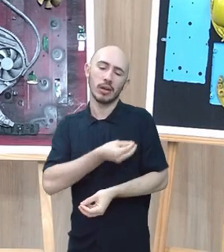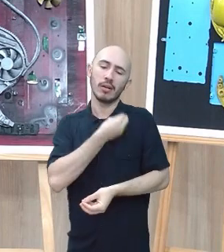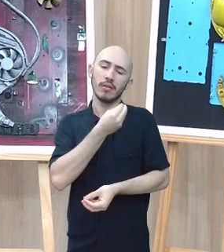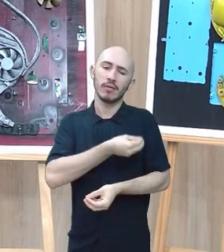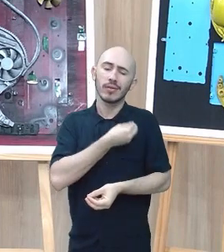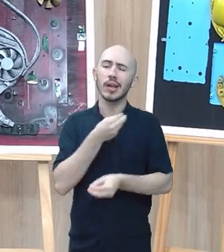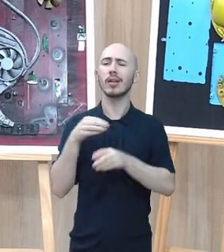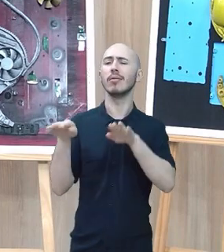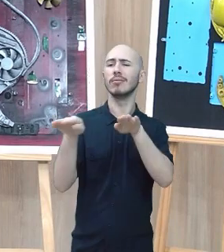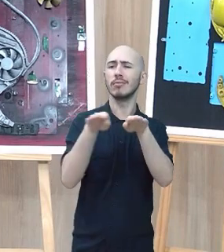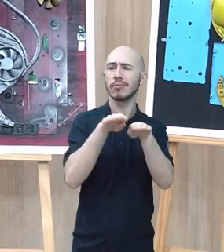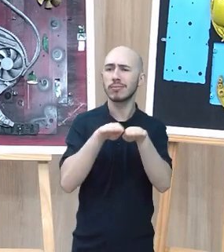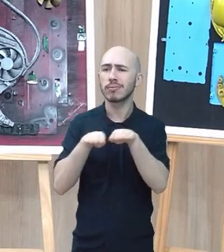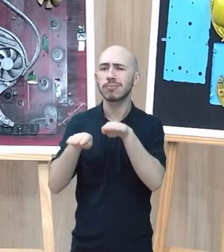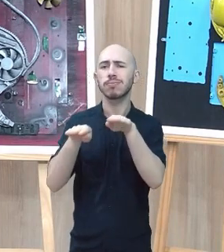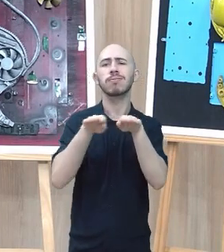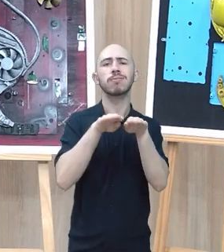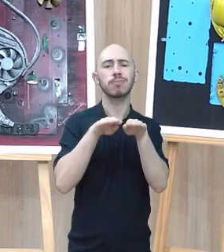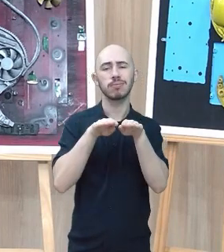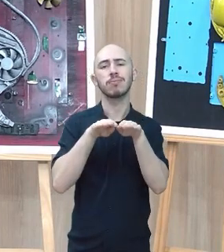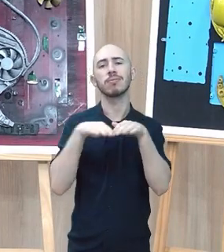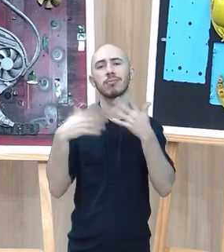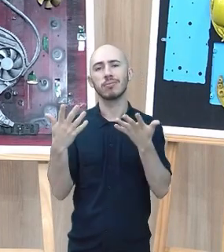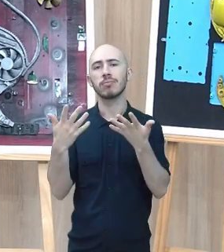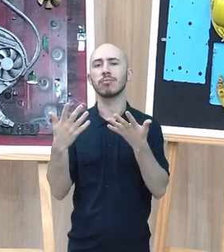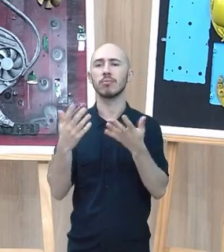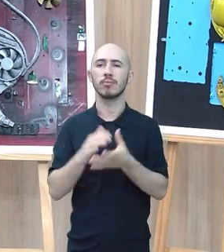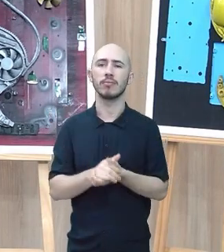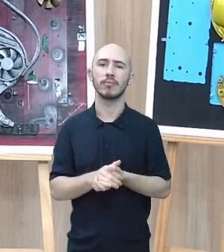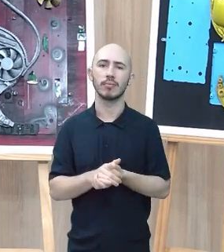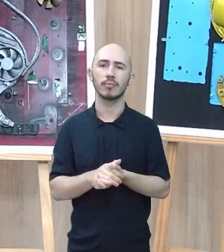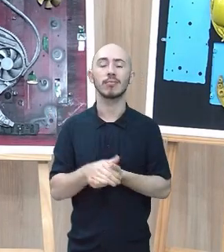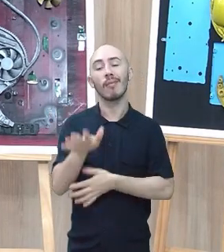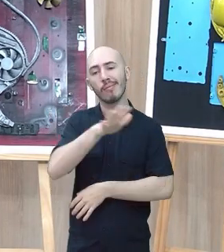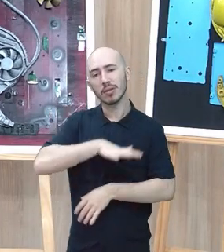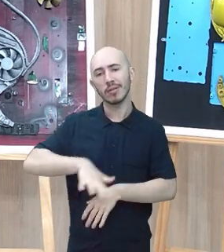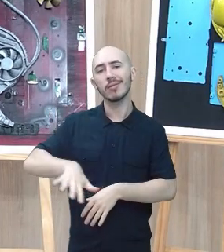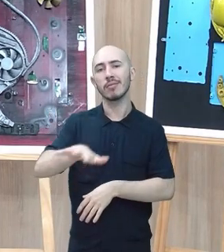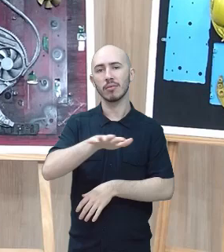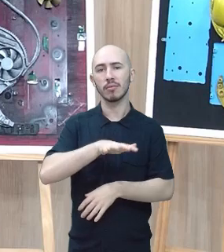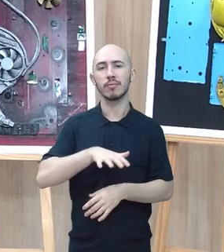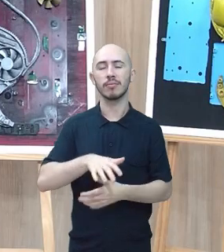mais equilibrada, né? Ecologicamente nesse ambiente.